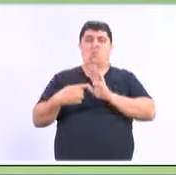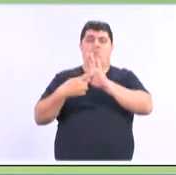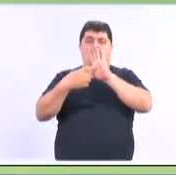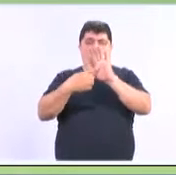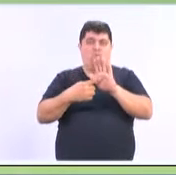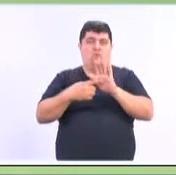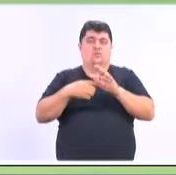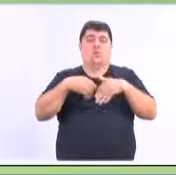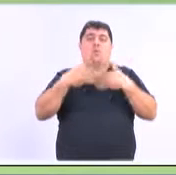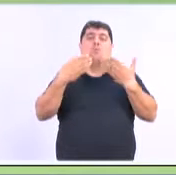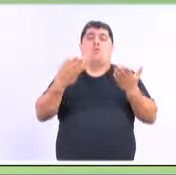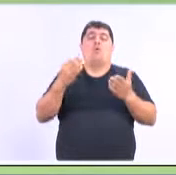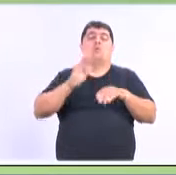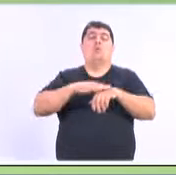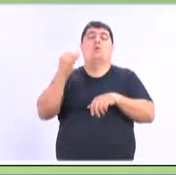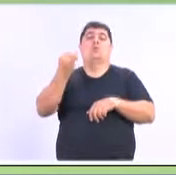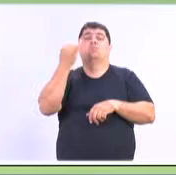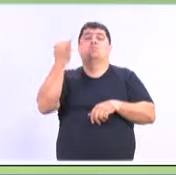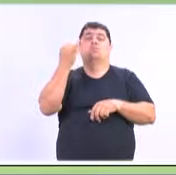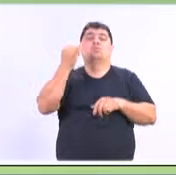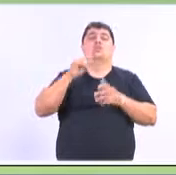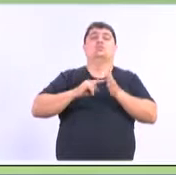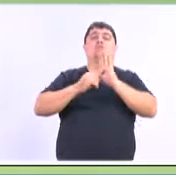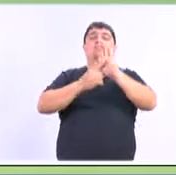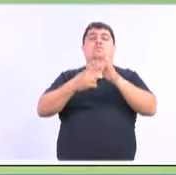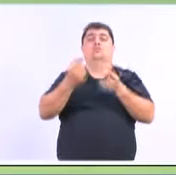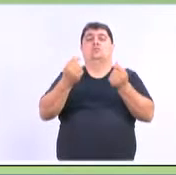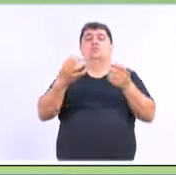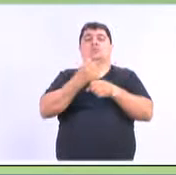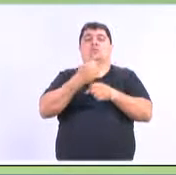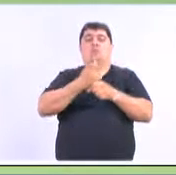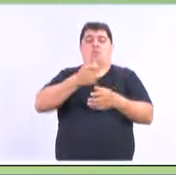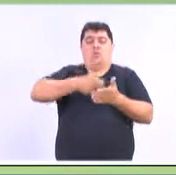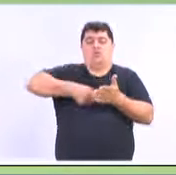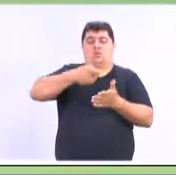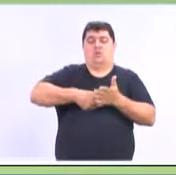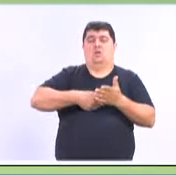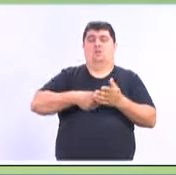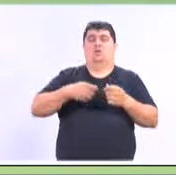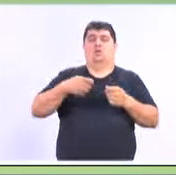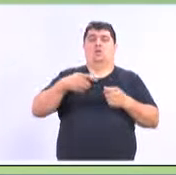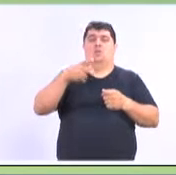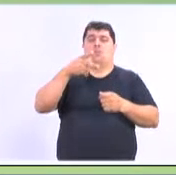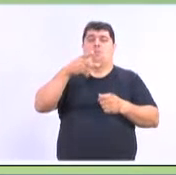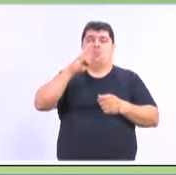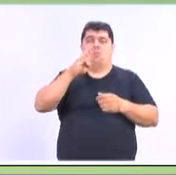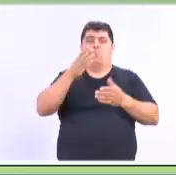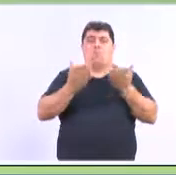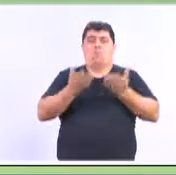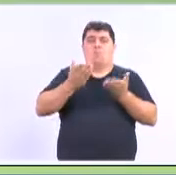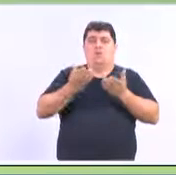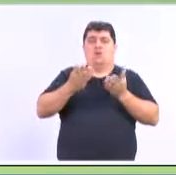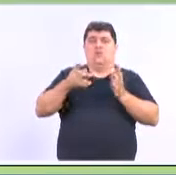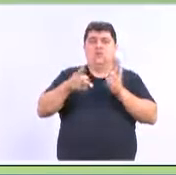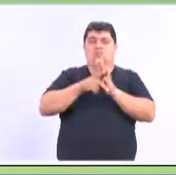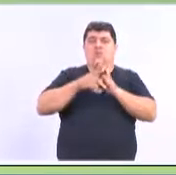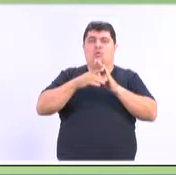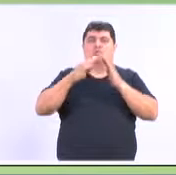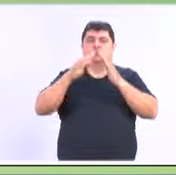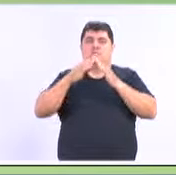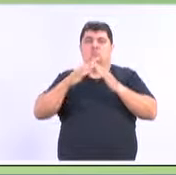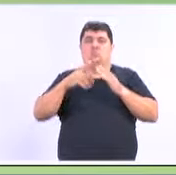as demonstrações financeiras ou contábeis obrigatórias, a saber, balanço patrimonial, demonstrações